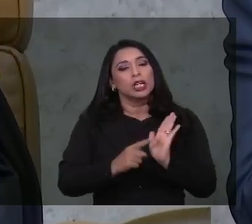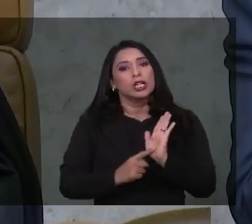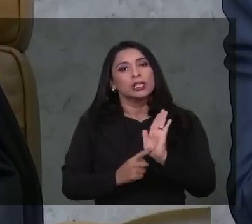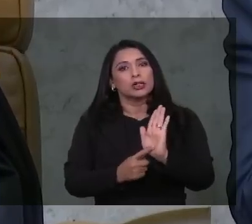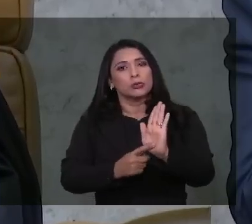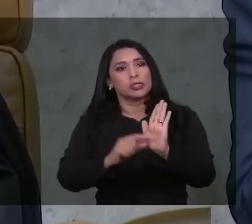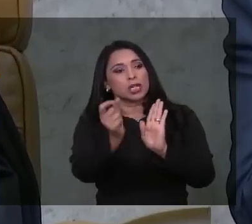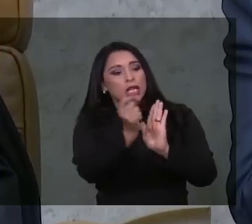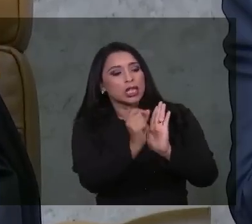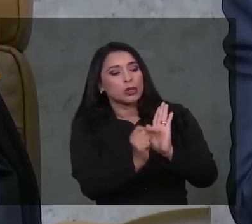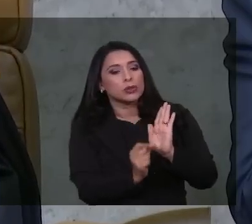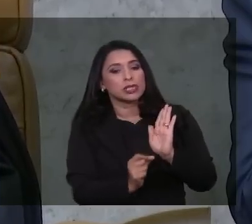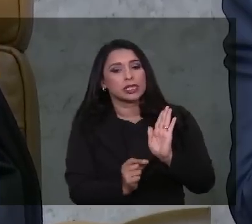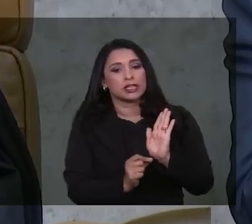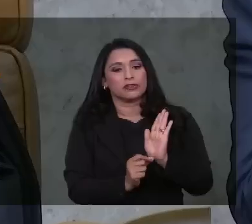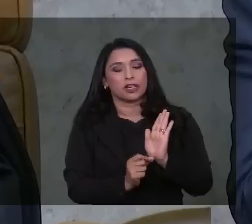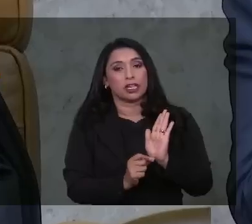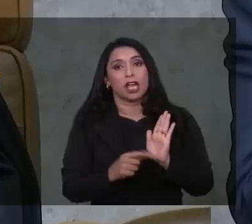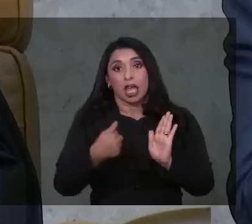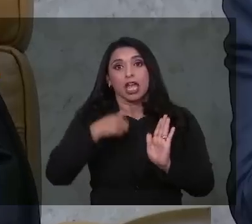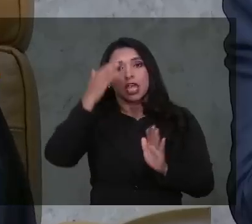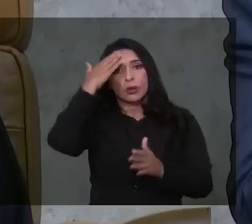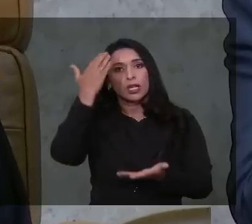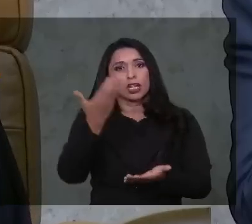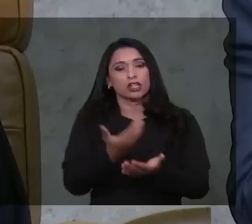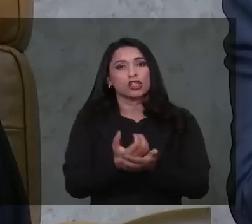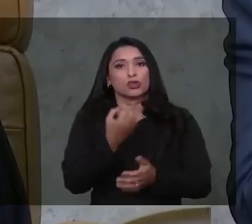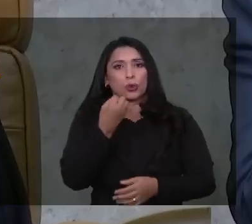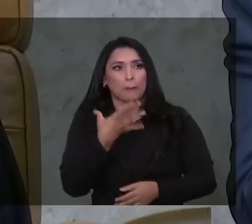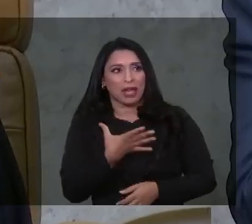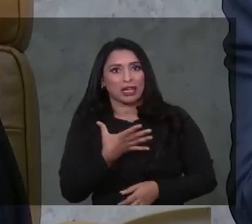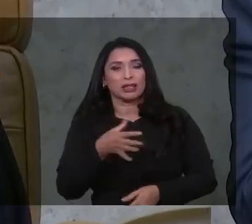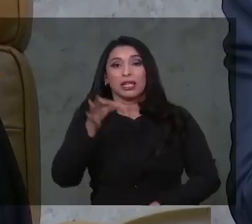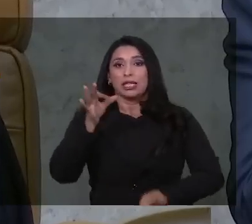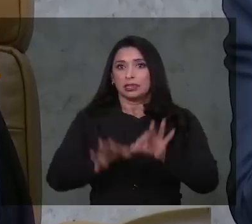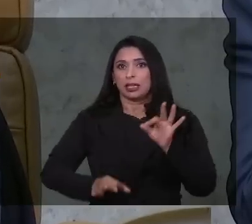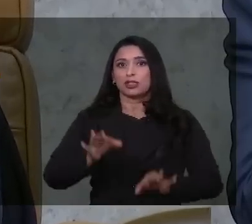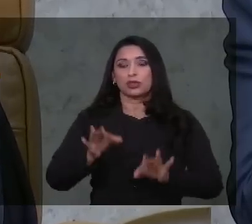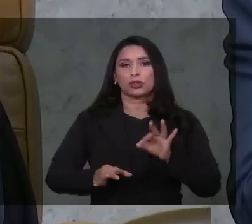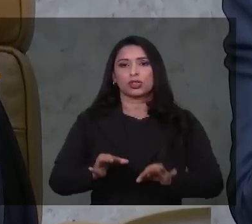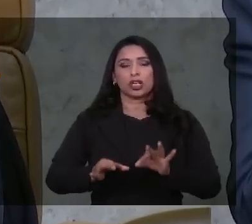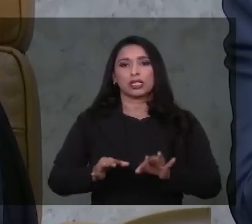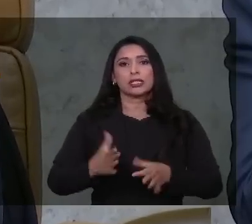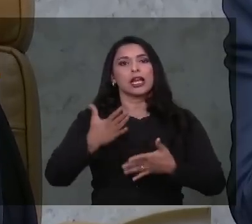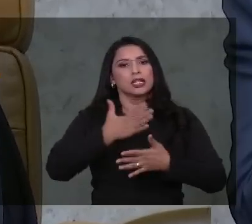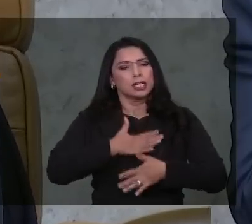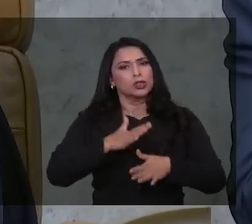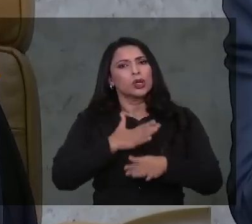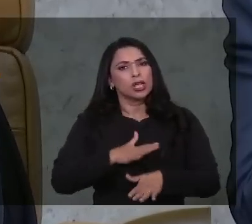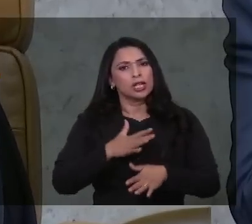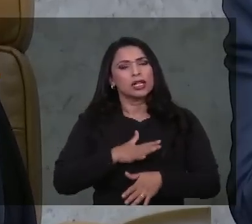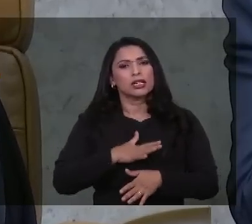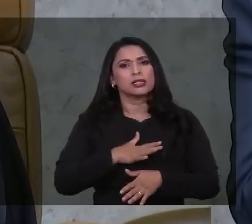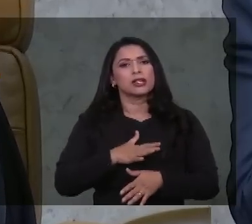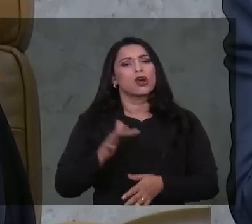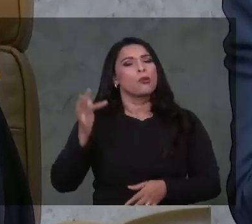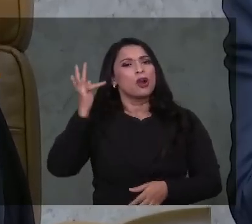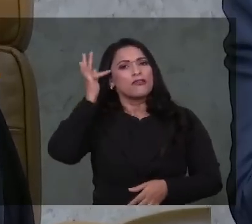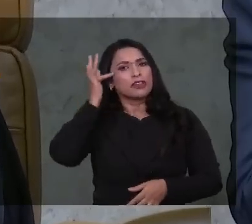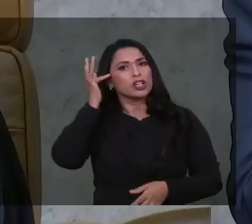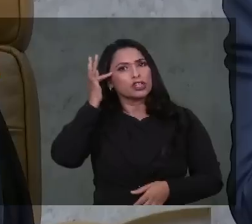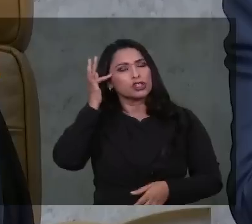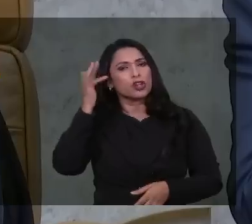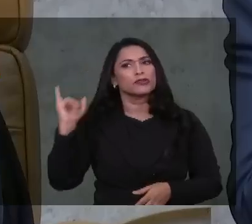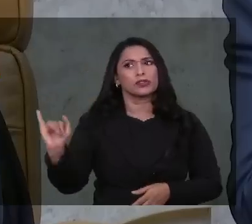escrevi: creio no bem, na justiça e na tolerância como valores filosóficos essenciais. Creio